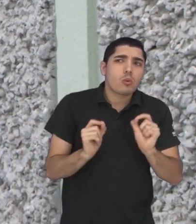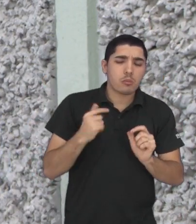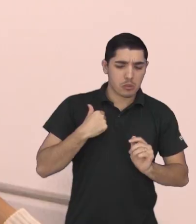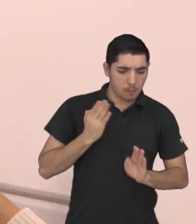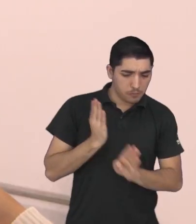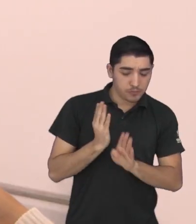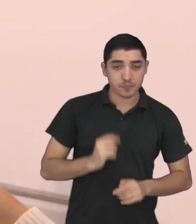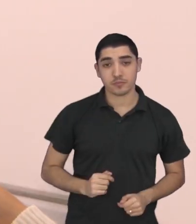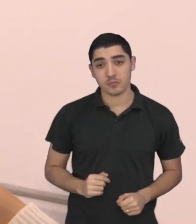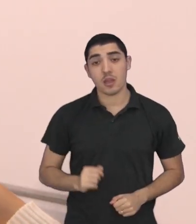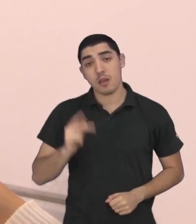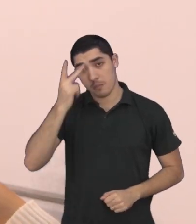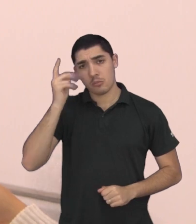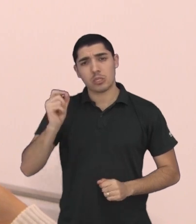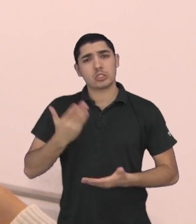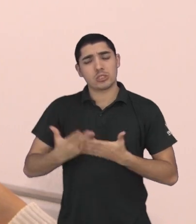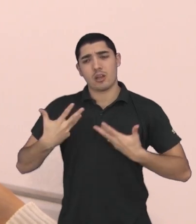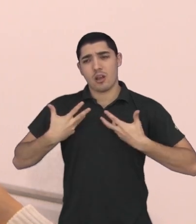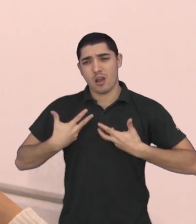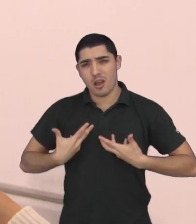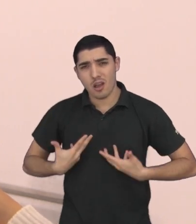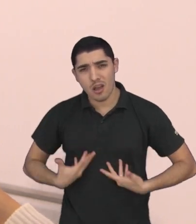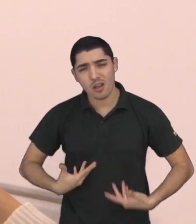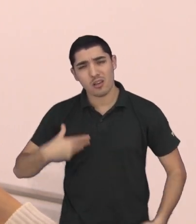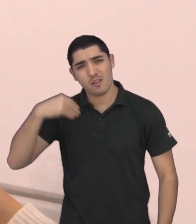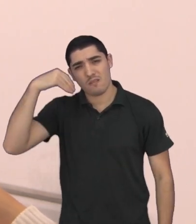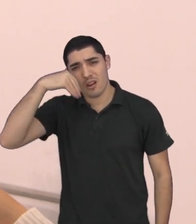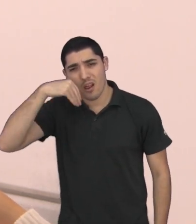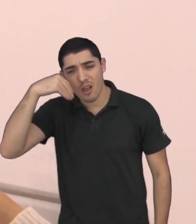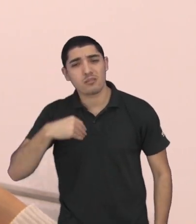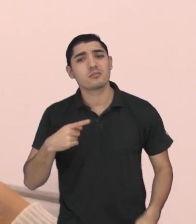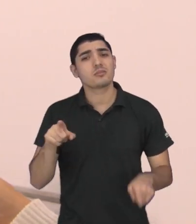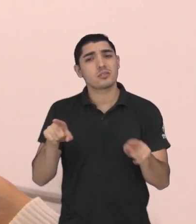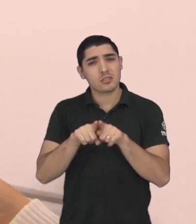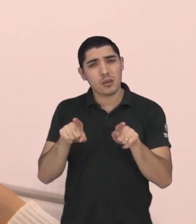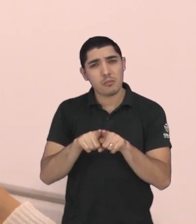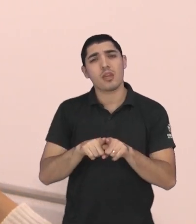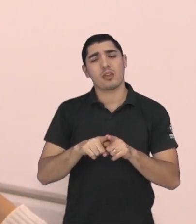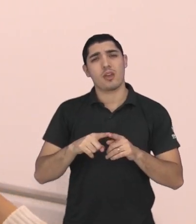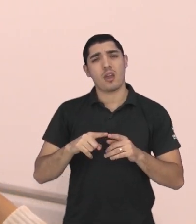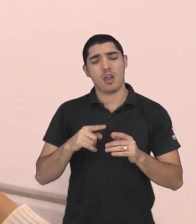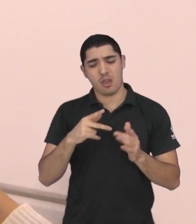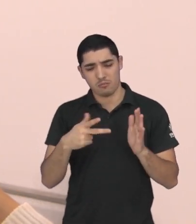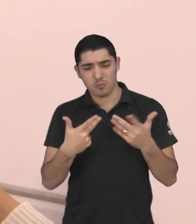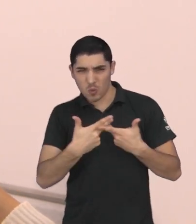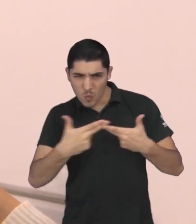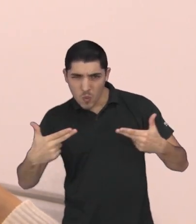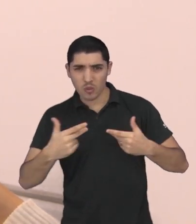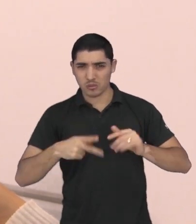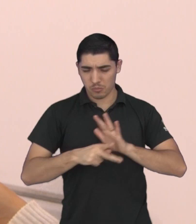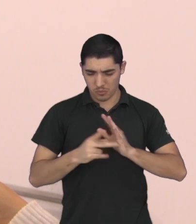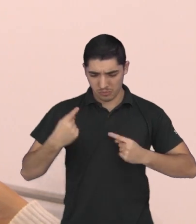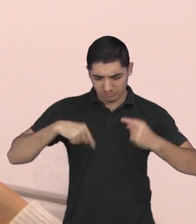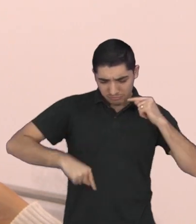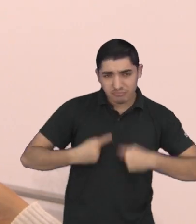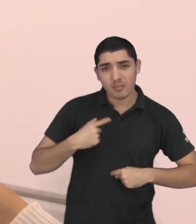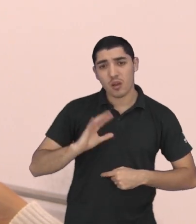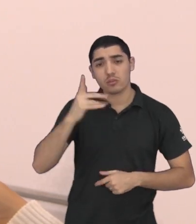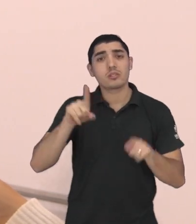cerimônia realizada no plenário da Câmara, foi outorgada a medalha Cassiano Ricardo em homenagem ao mestre Demétrio